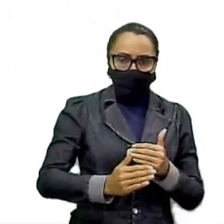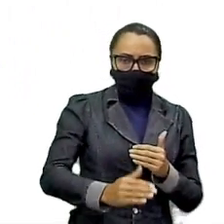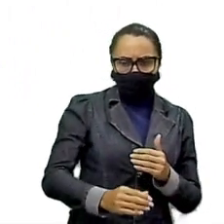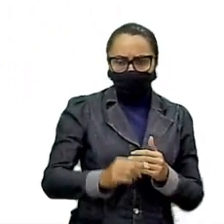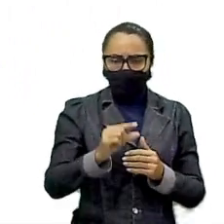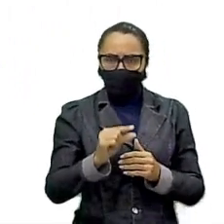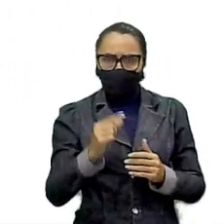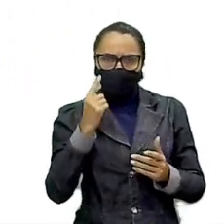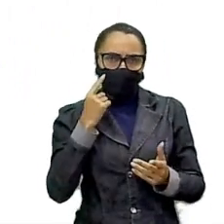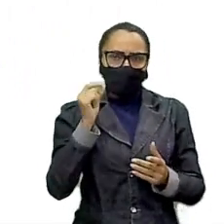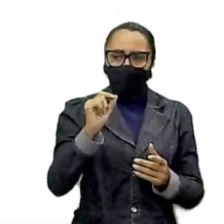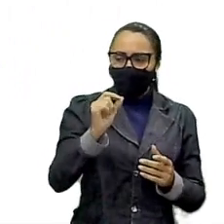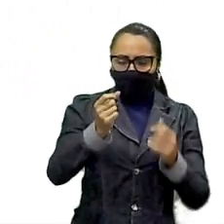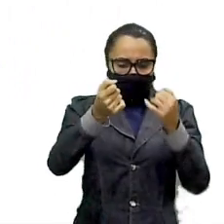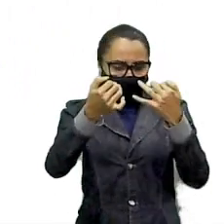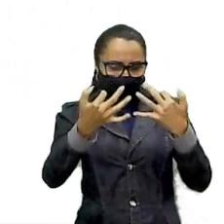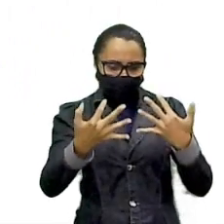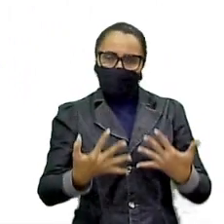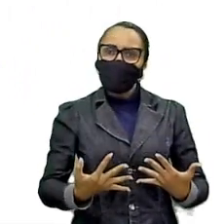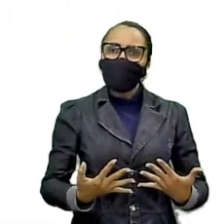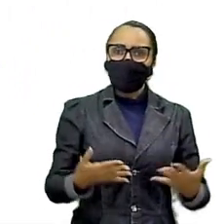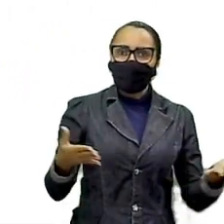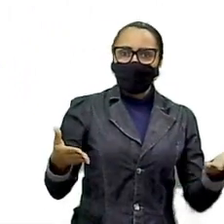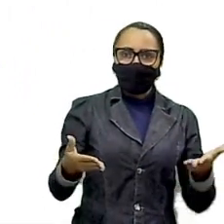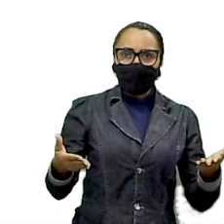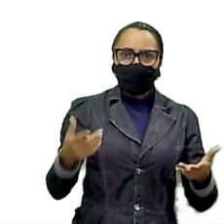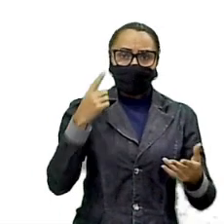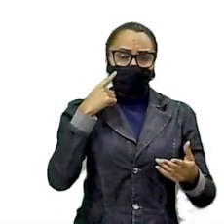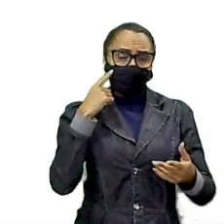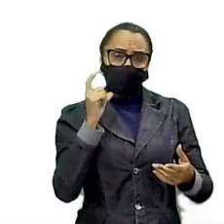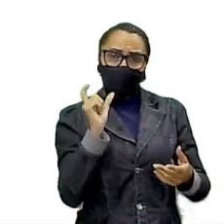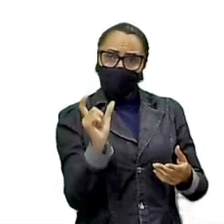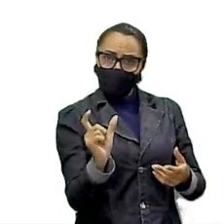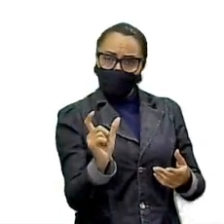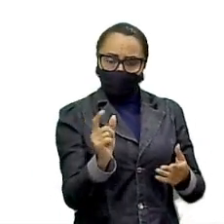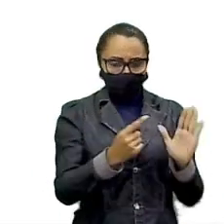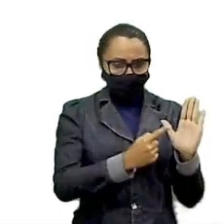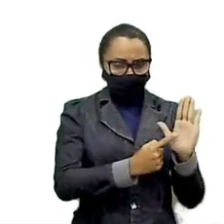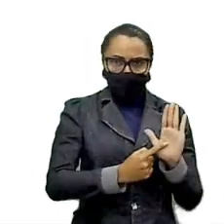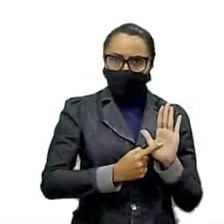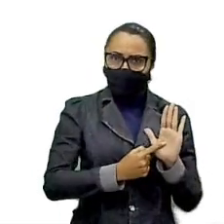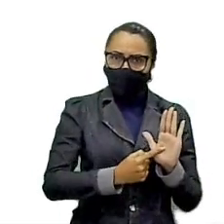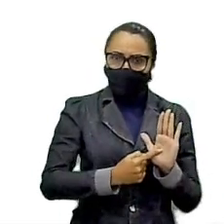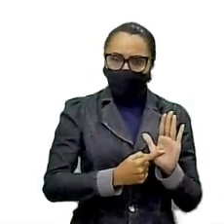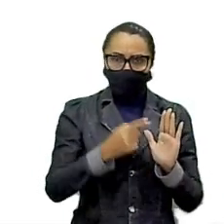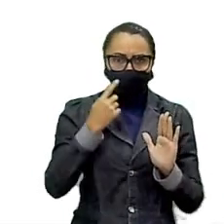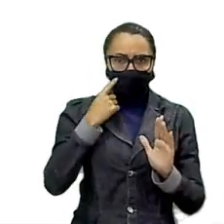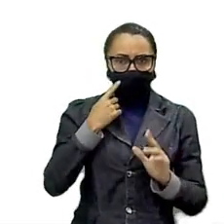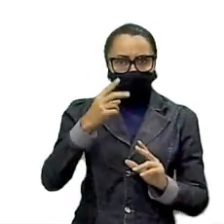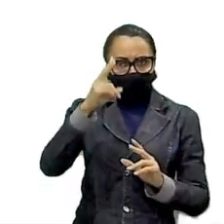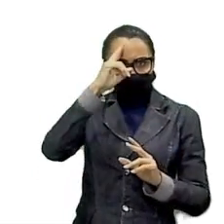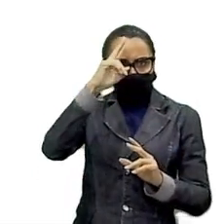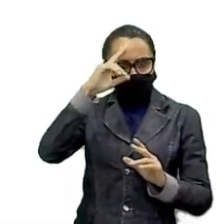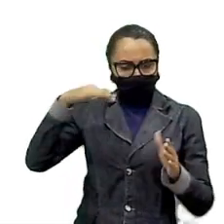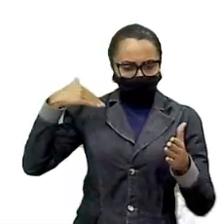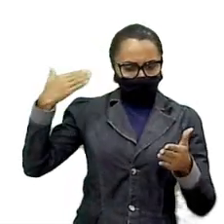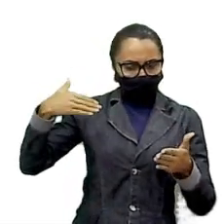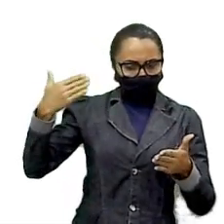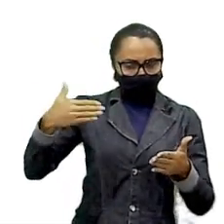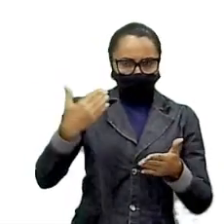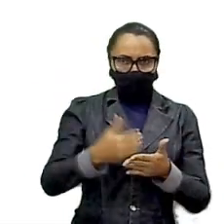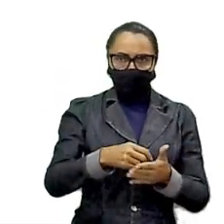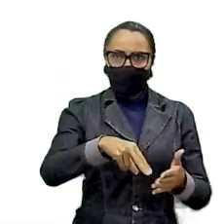pouquinho, né, sobre o que a gente vai falar hoje, temos um pouco da apresentação, o histórico das NRs, por